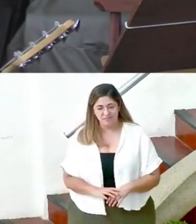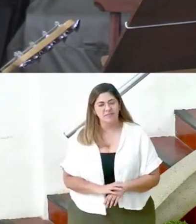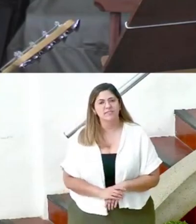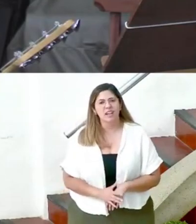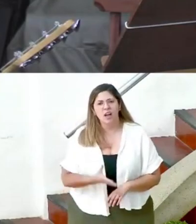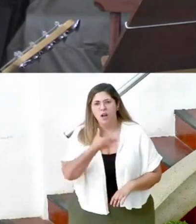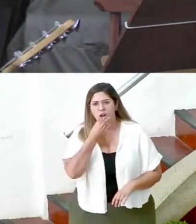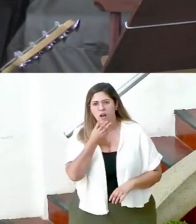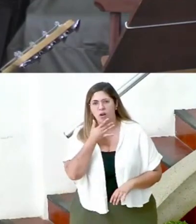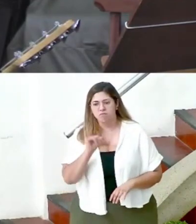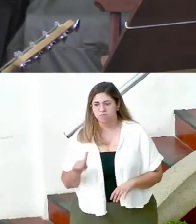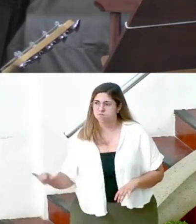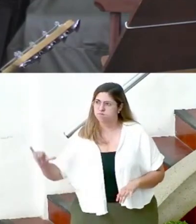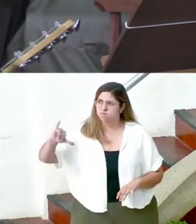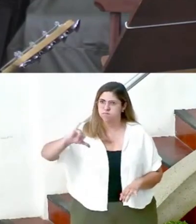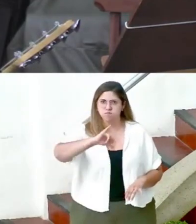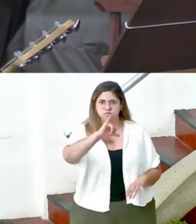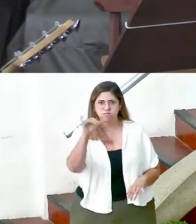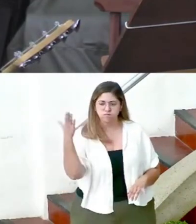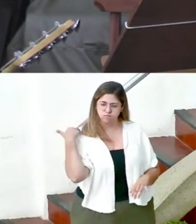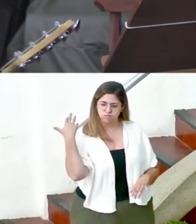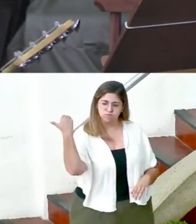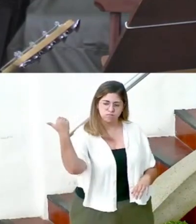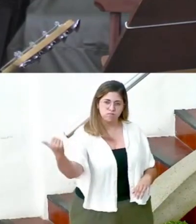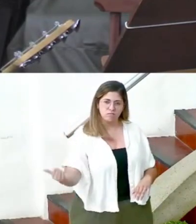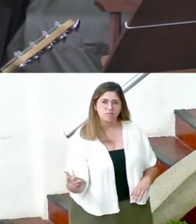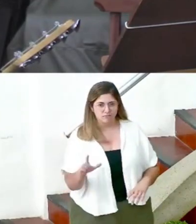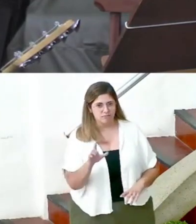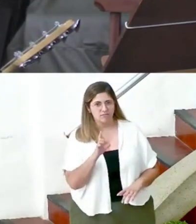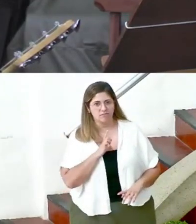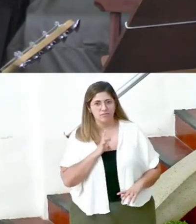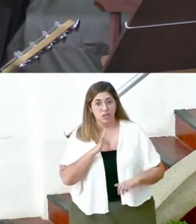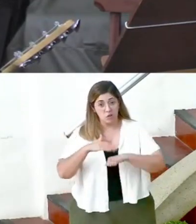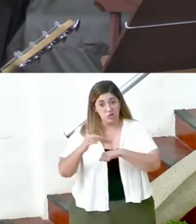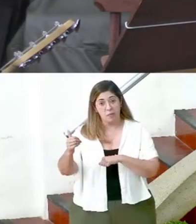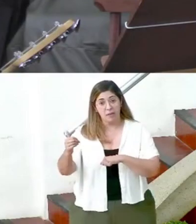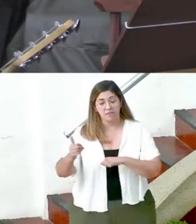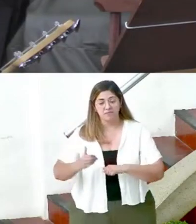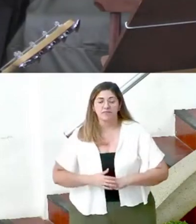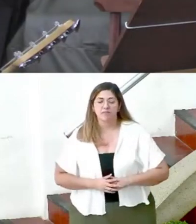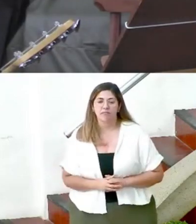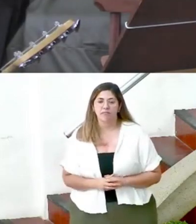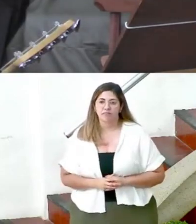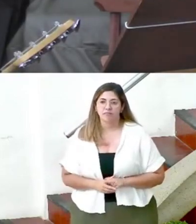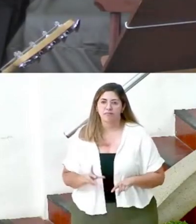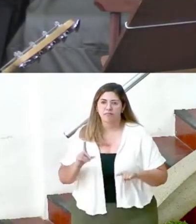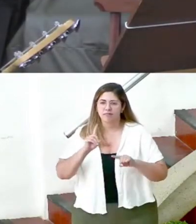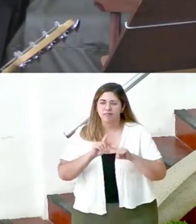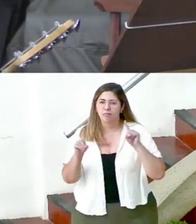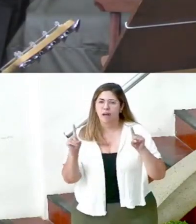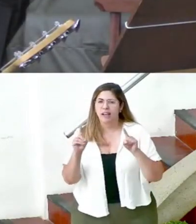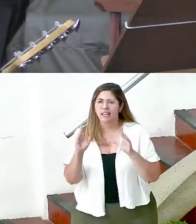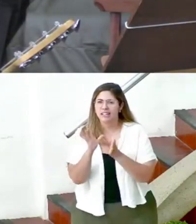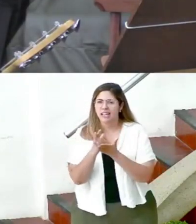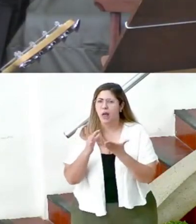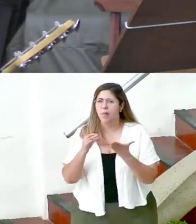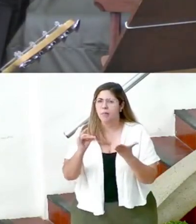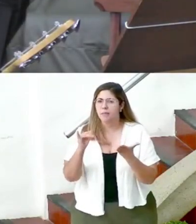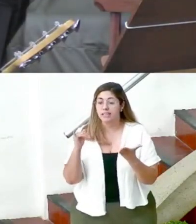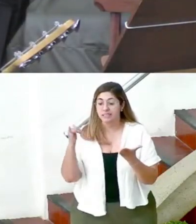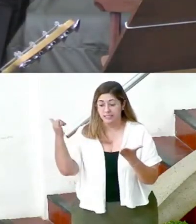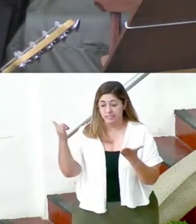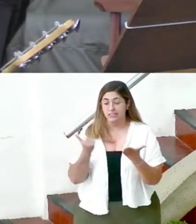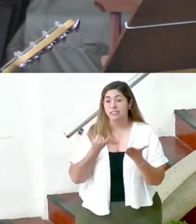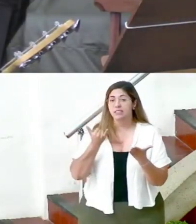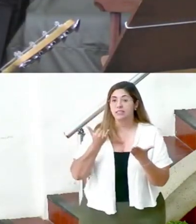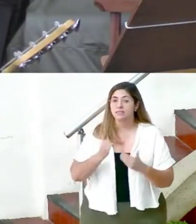que foi ao fim por causa do seu chamado. Como que eu não tenho valor, né? É que a Bíblia diz. A Bíblia diz